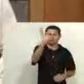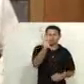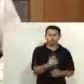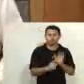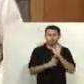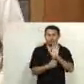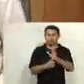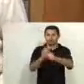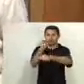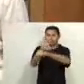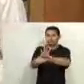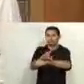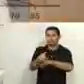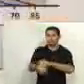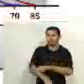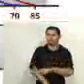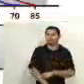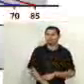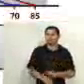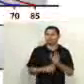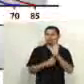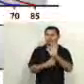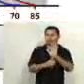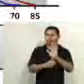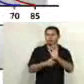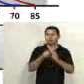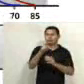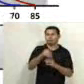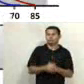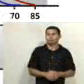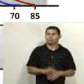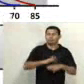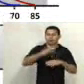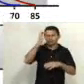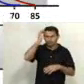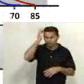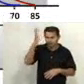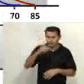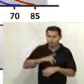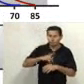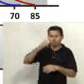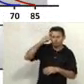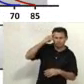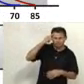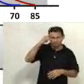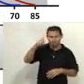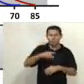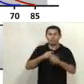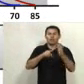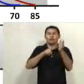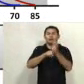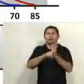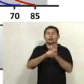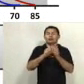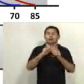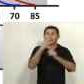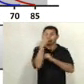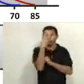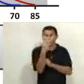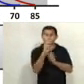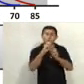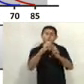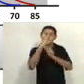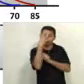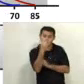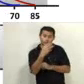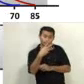mostrar aqui no quadro para vocês, tá? Eu vou mostrar aqui no quadro para vocês, fica mais fácil. Tem uma dúvida em relação à figura 3 que eu já deixei aqui também. Eu